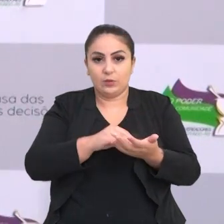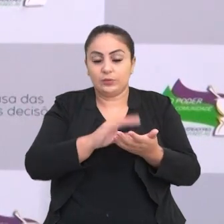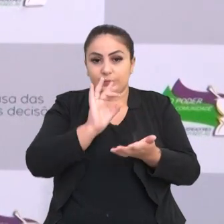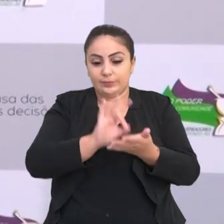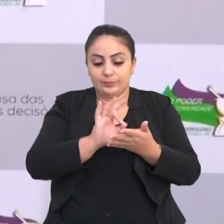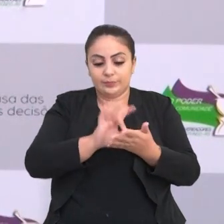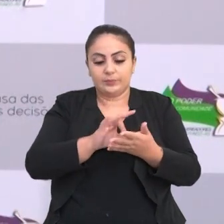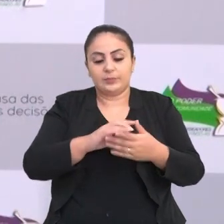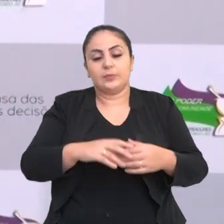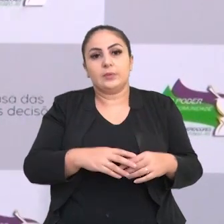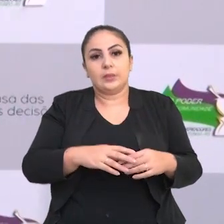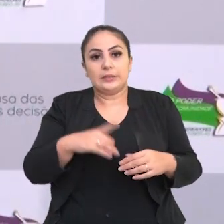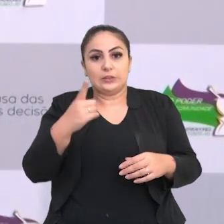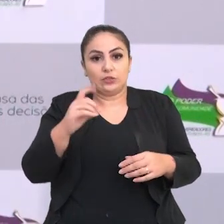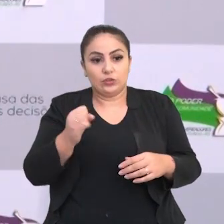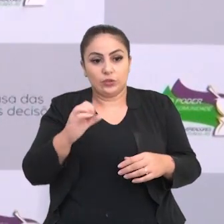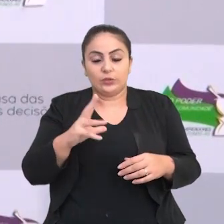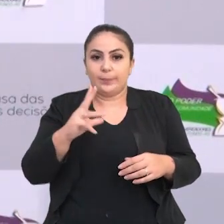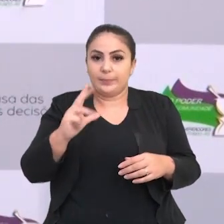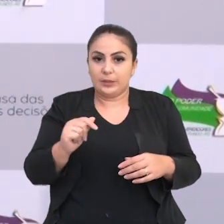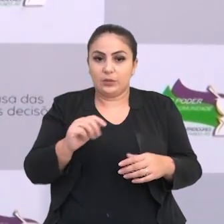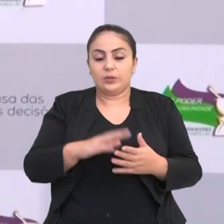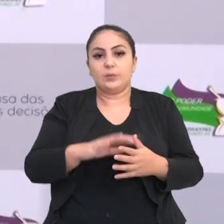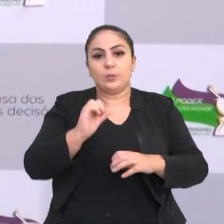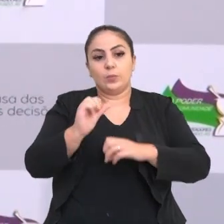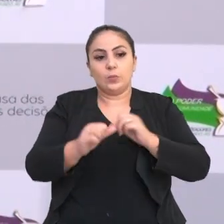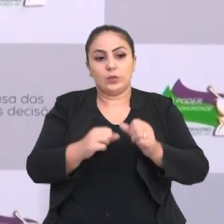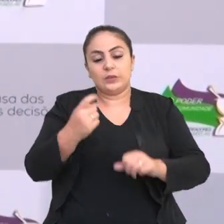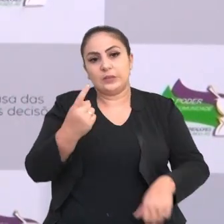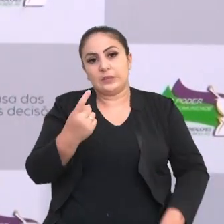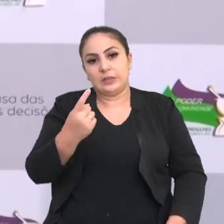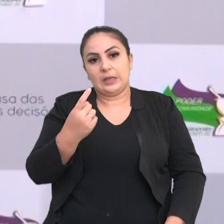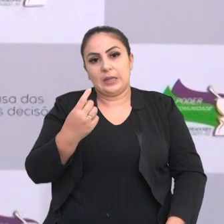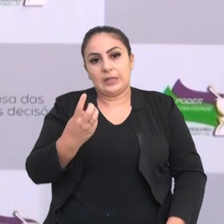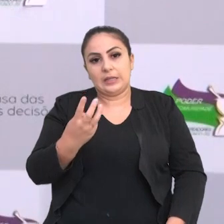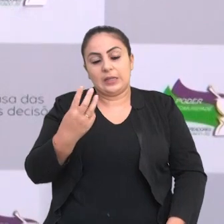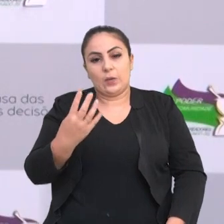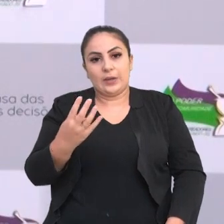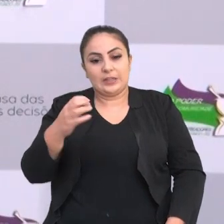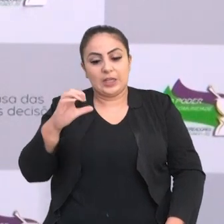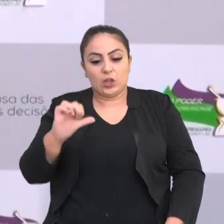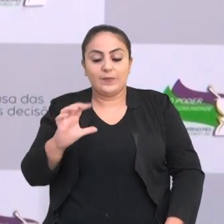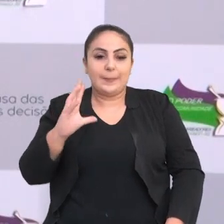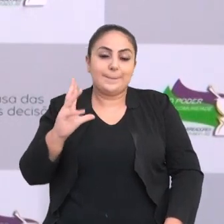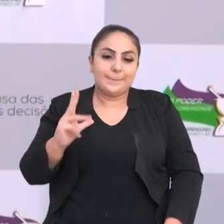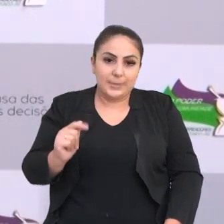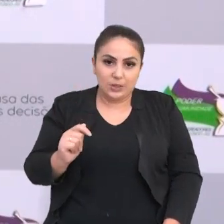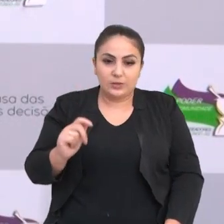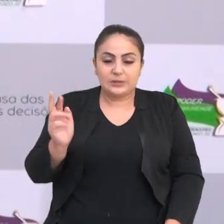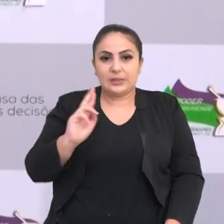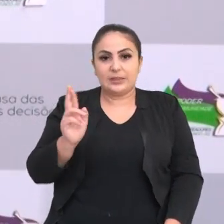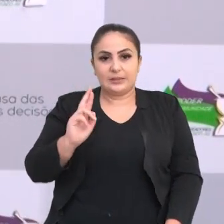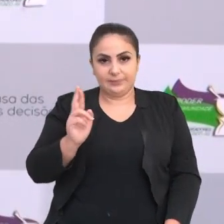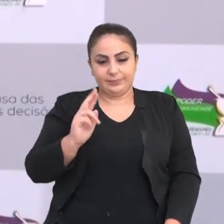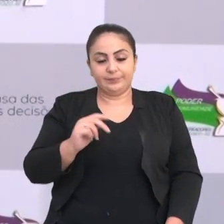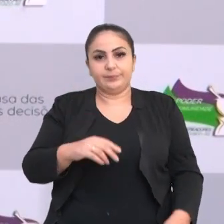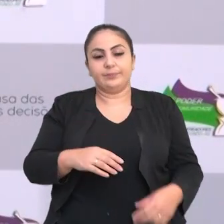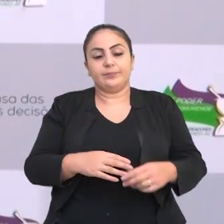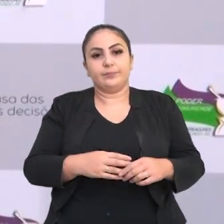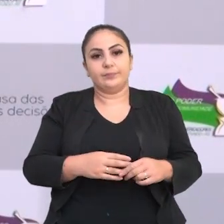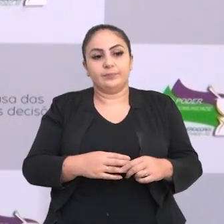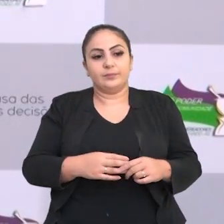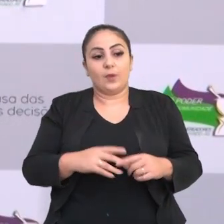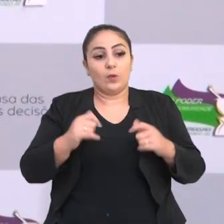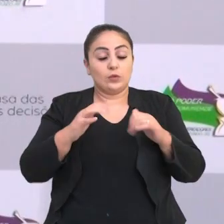déficit atuarial. De 18 milhões passou para lá 349 milhões de reais o